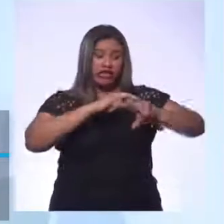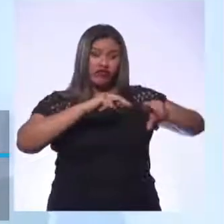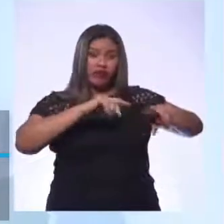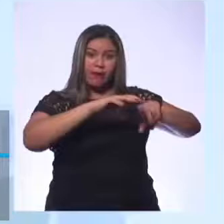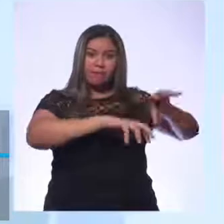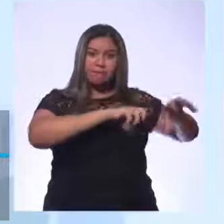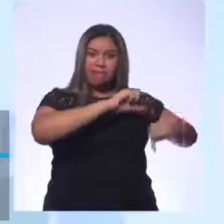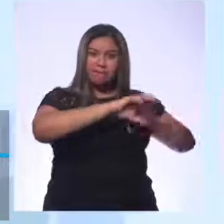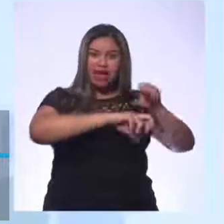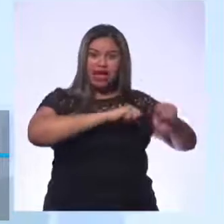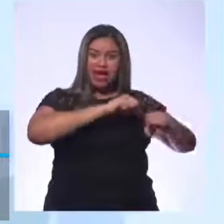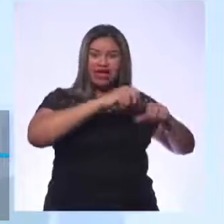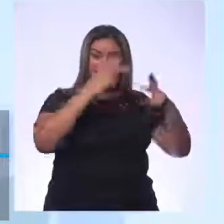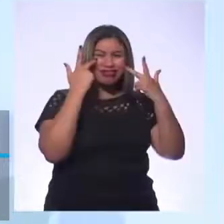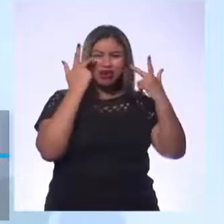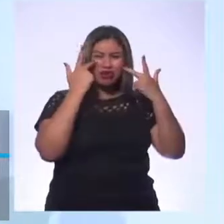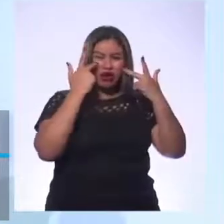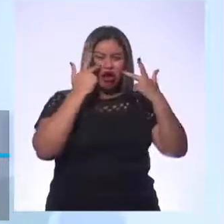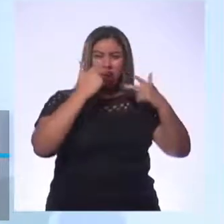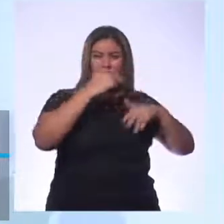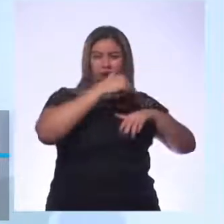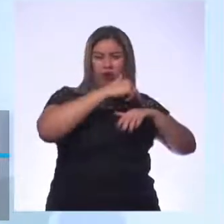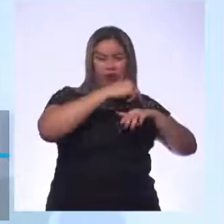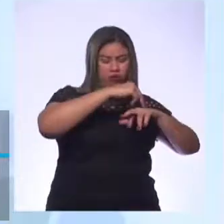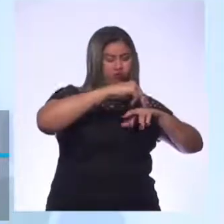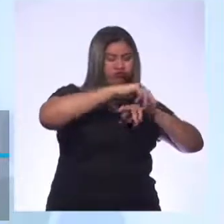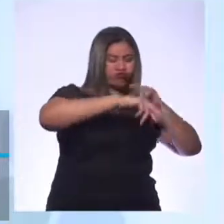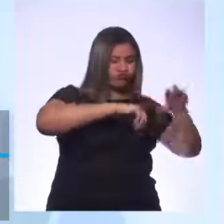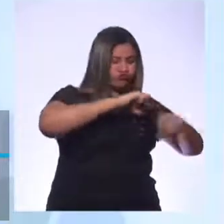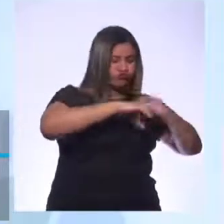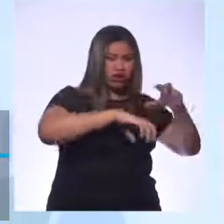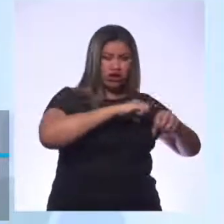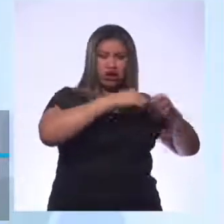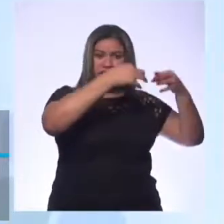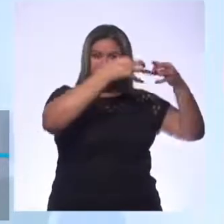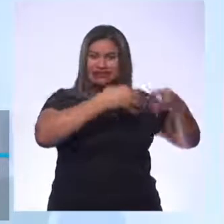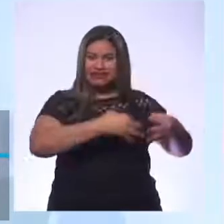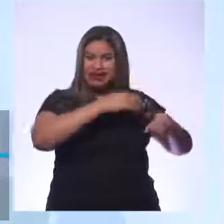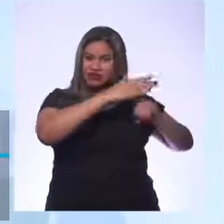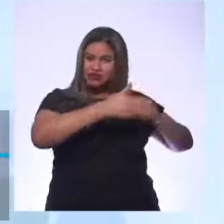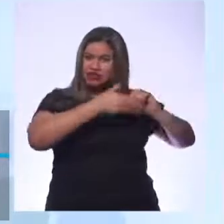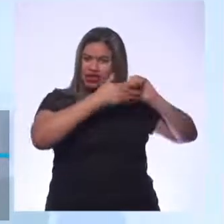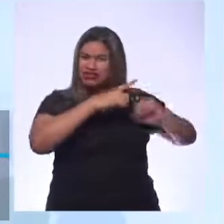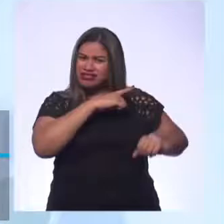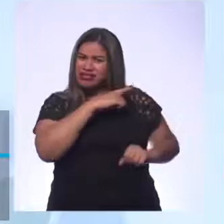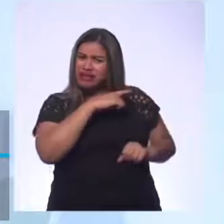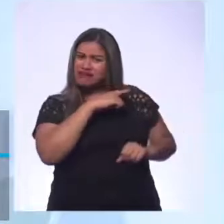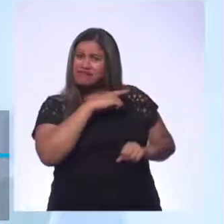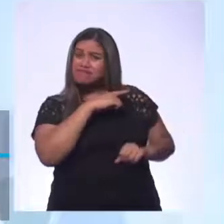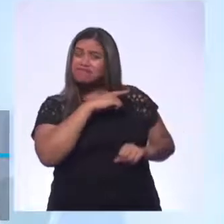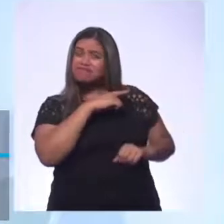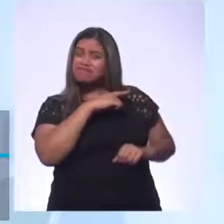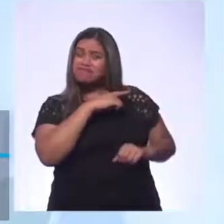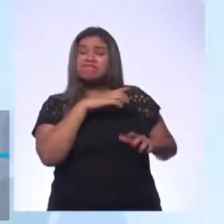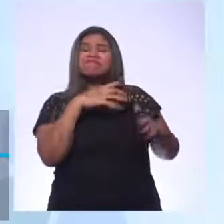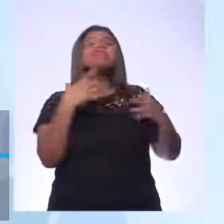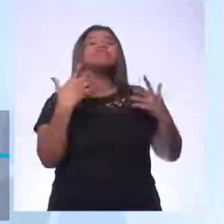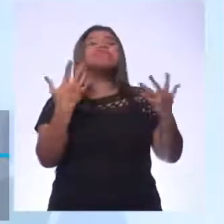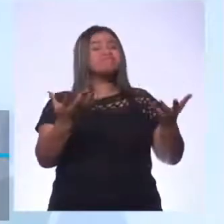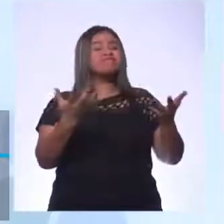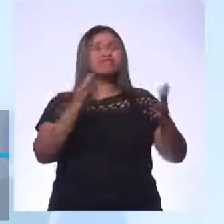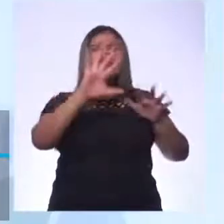sendo utilizado nesse celular, ele foi extraído de forma sustentável? Sem destruir